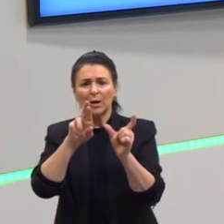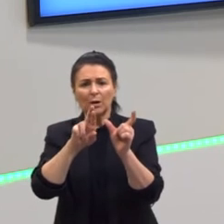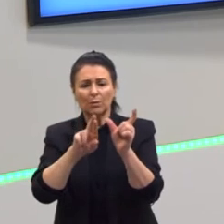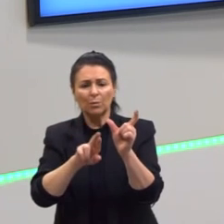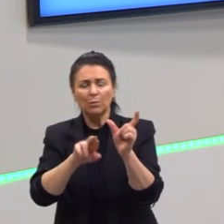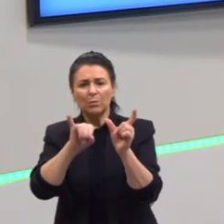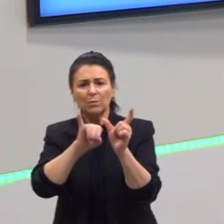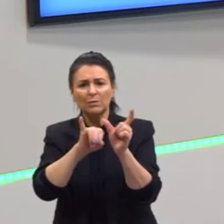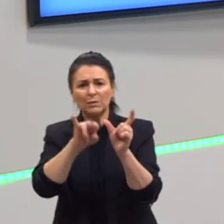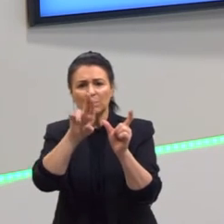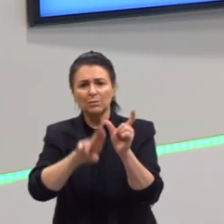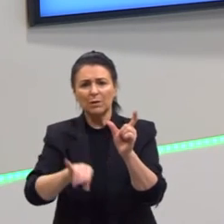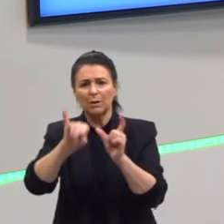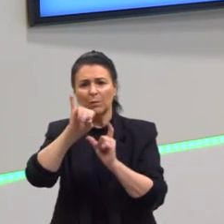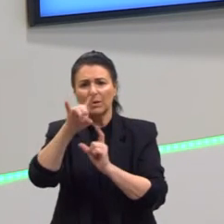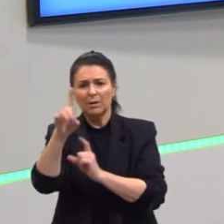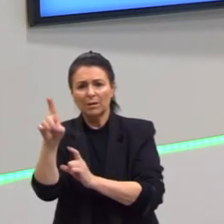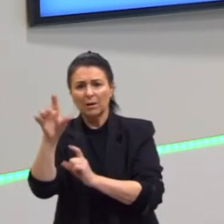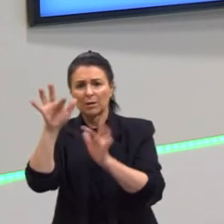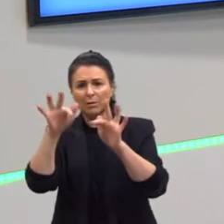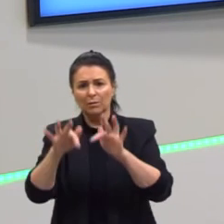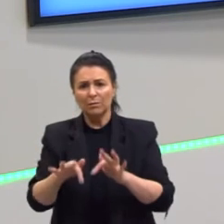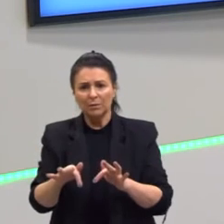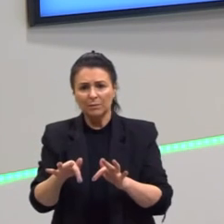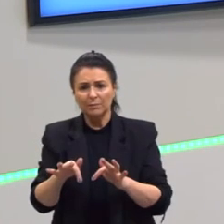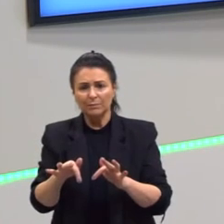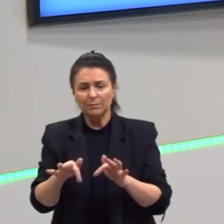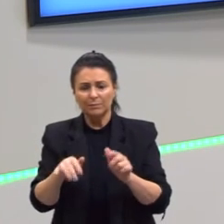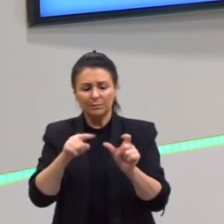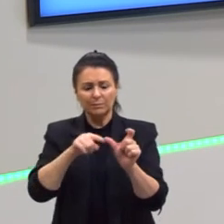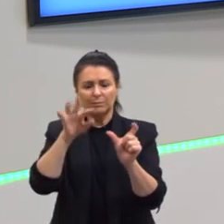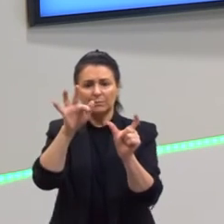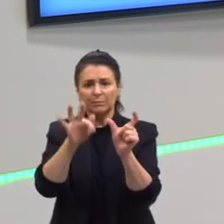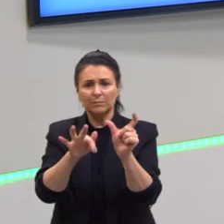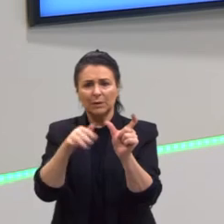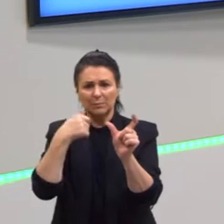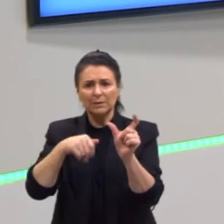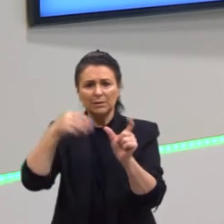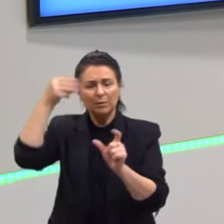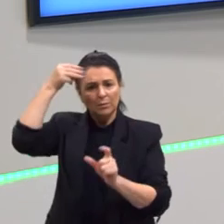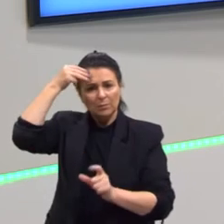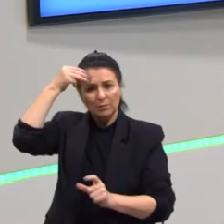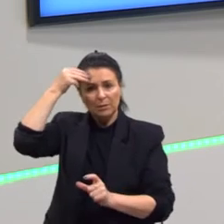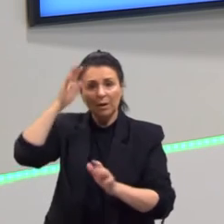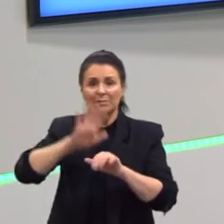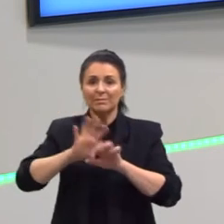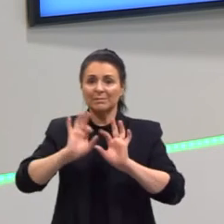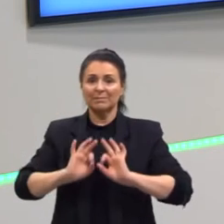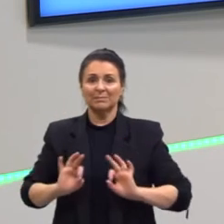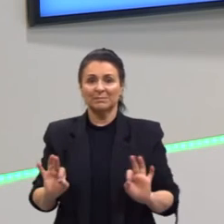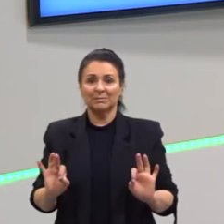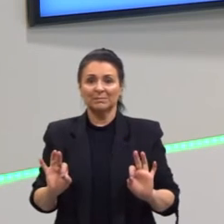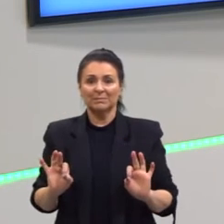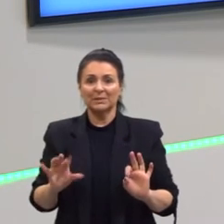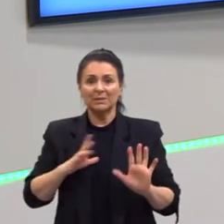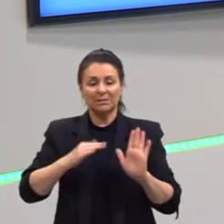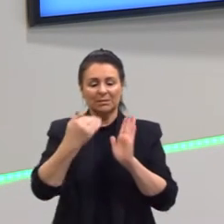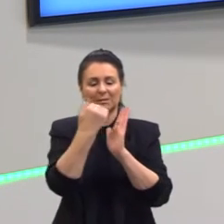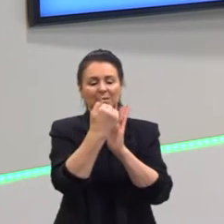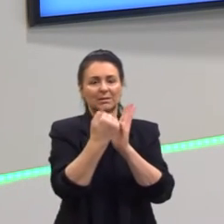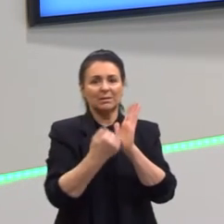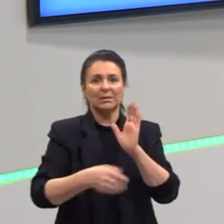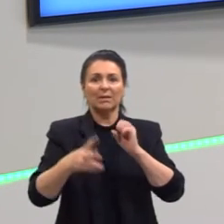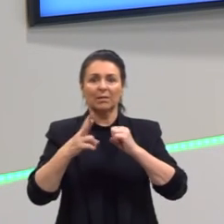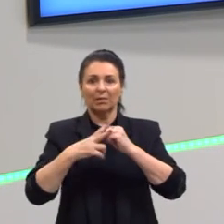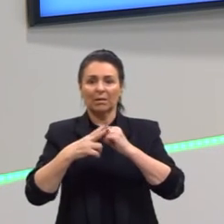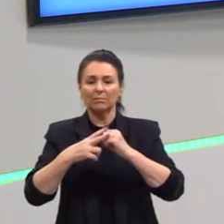final eu tenho como memorizar tenho eu preciso memorizar os mais comuns que estão lá na listinha